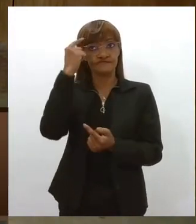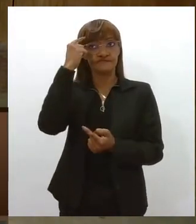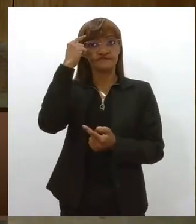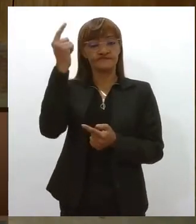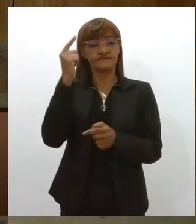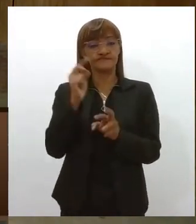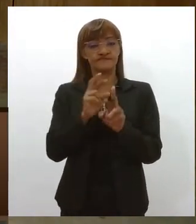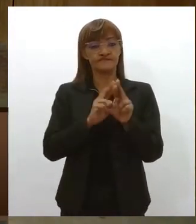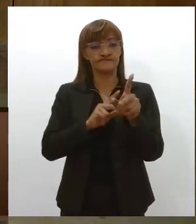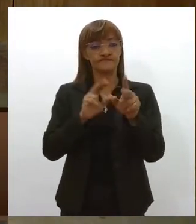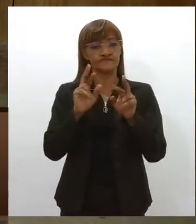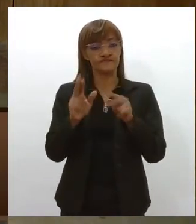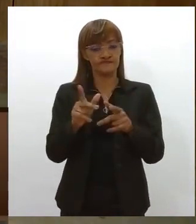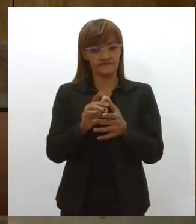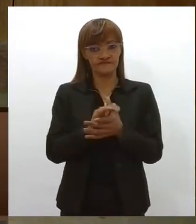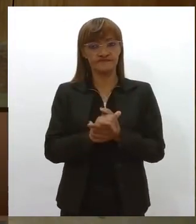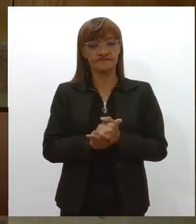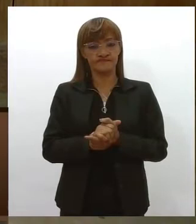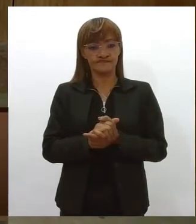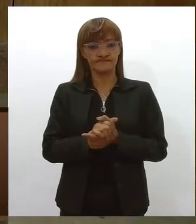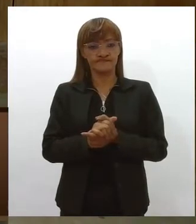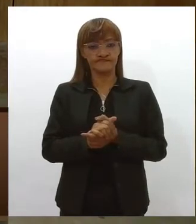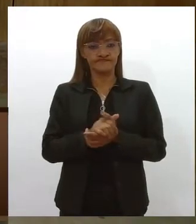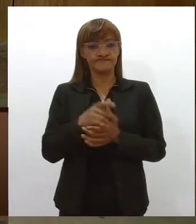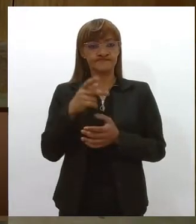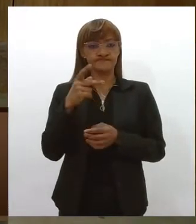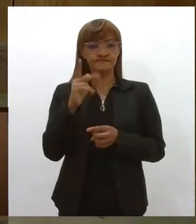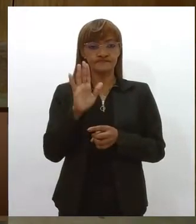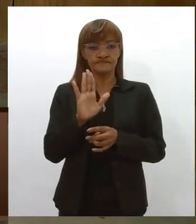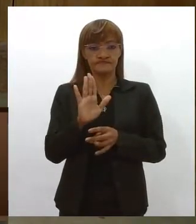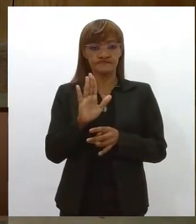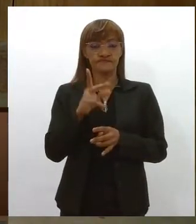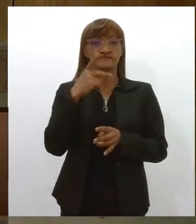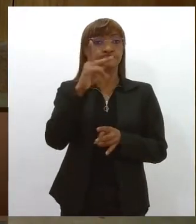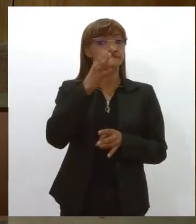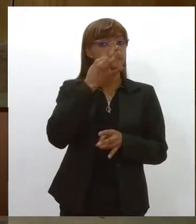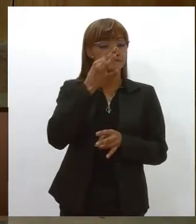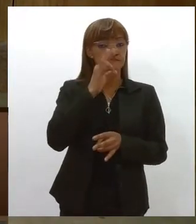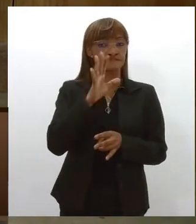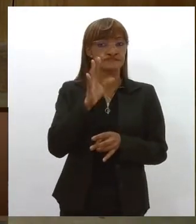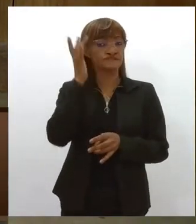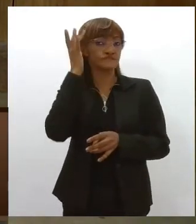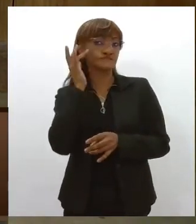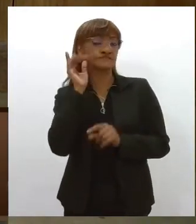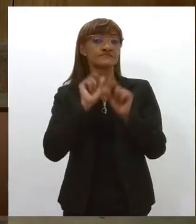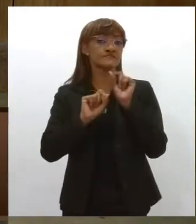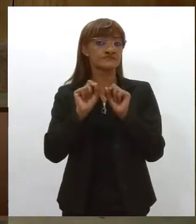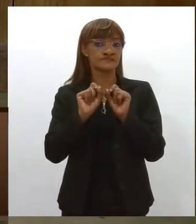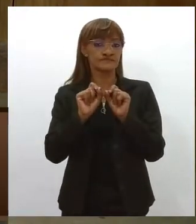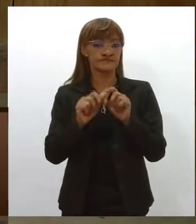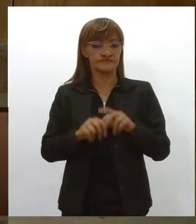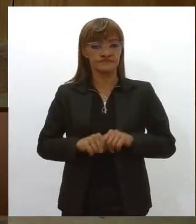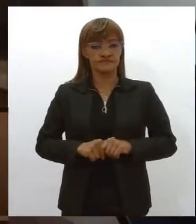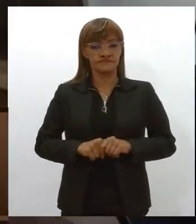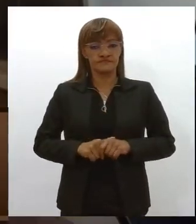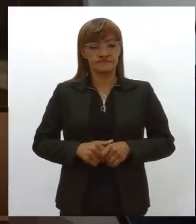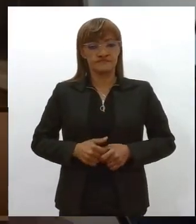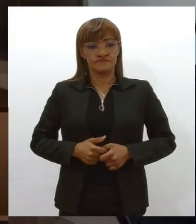uma diferença, digamos assim, na sua visão, na sua perspectiva. O que é que você acha disso? Eu